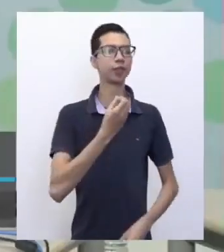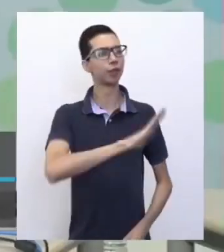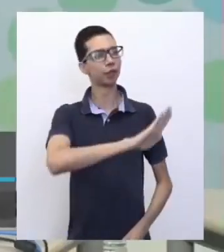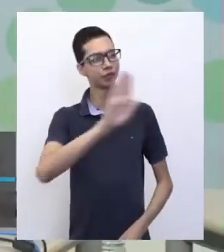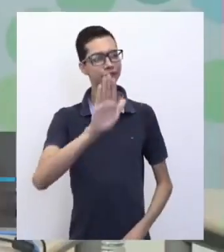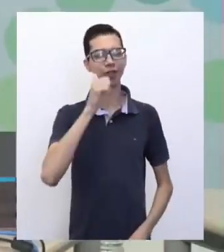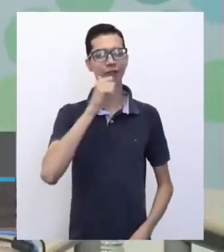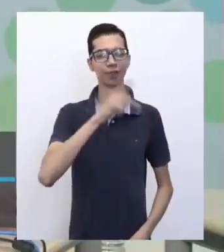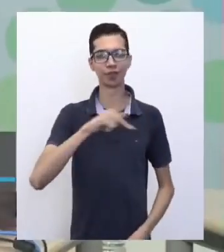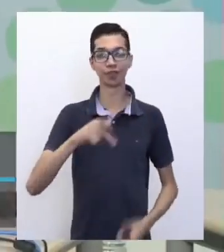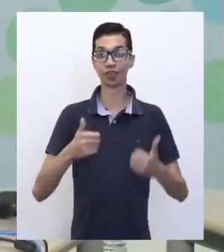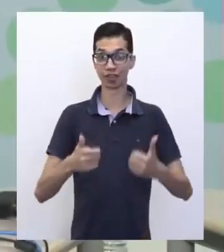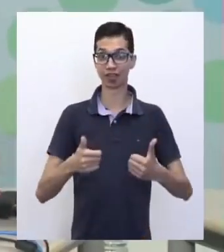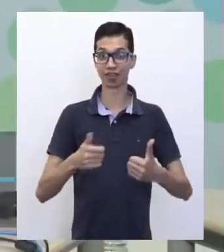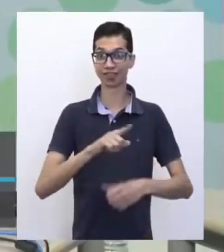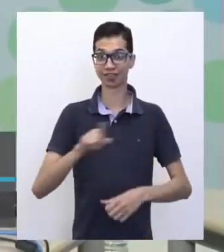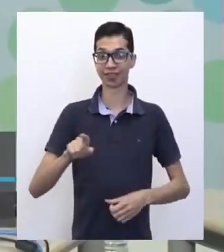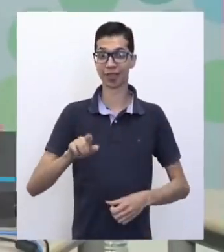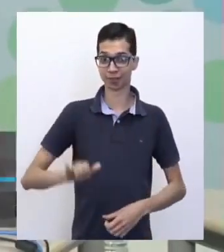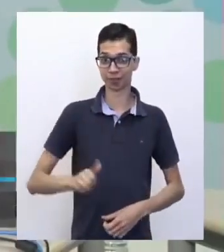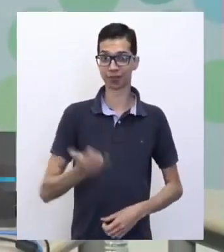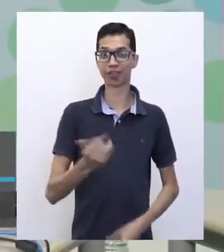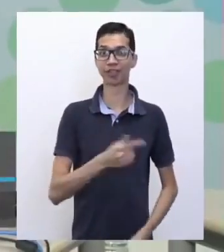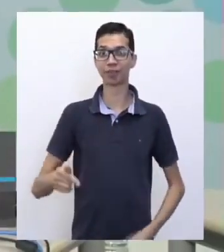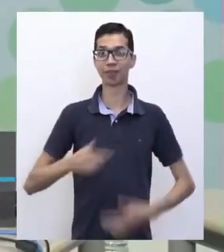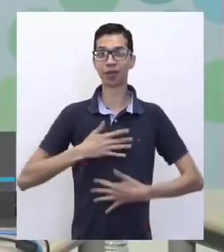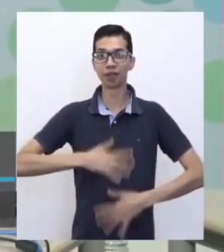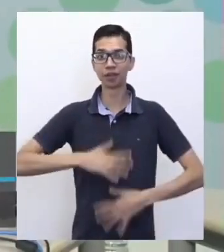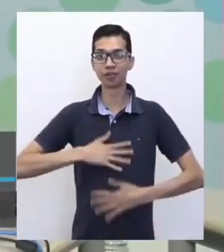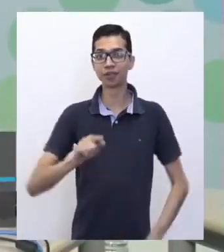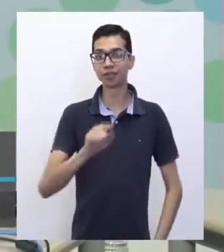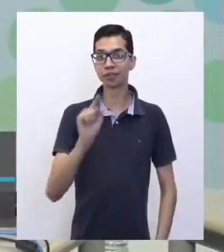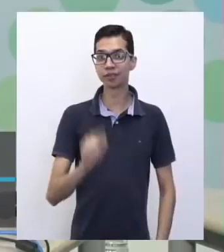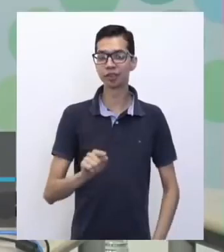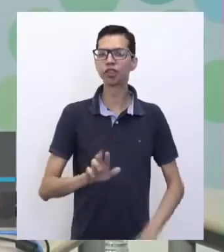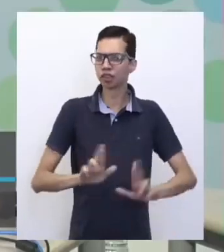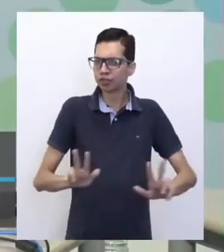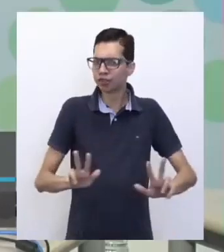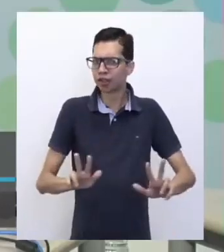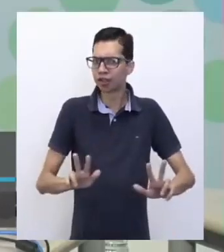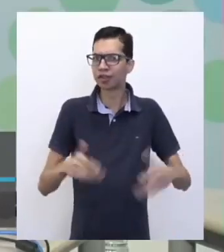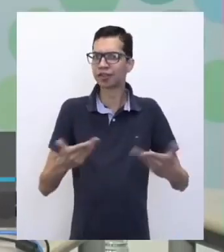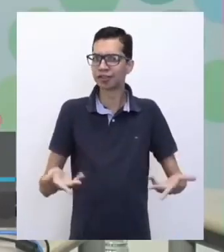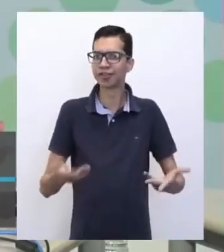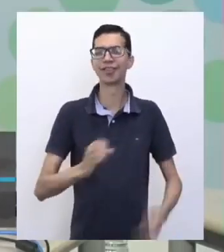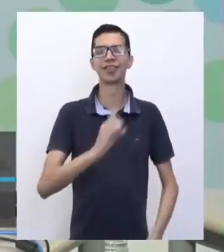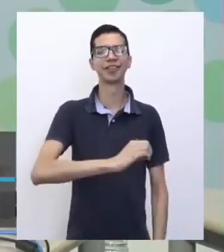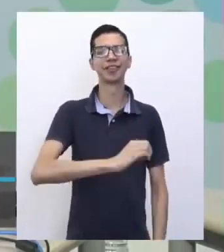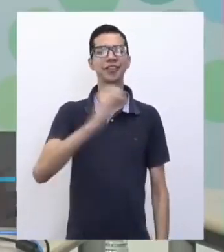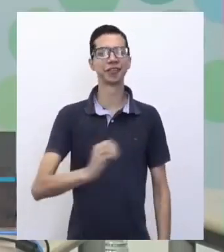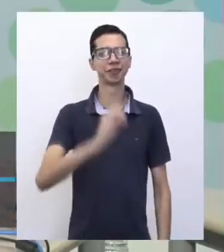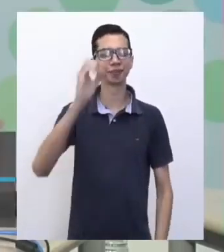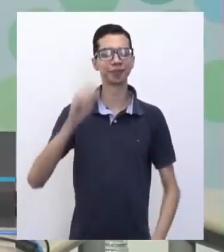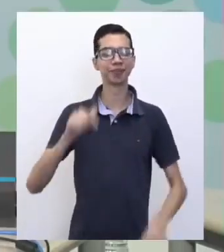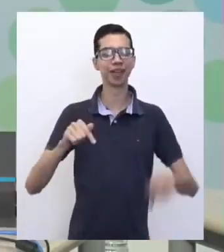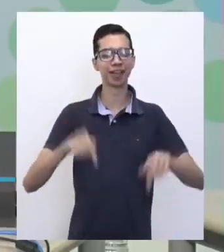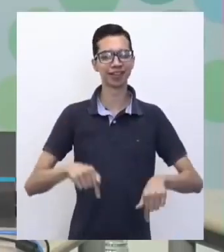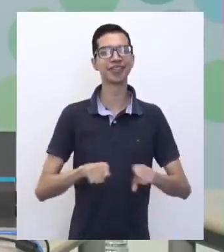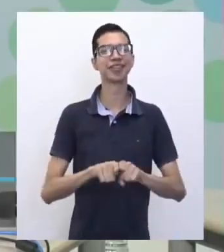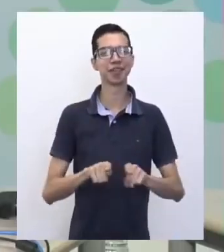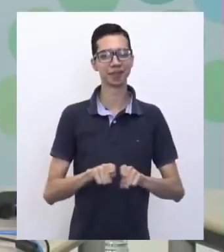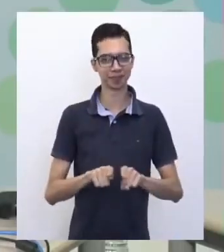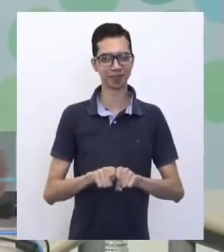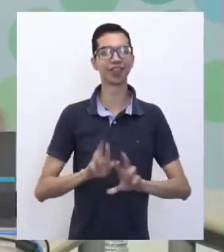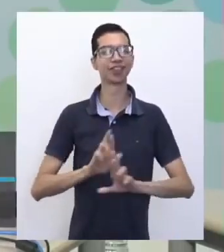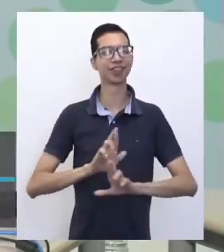aí? Aproveitaram, descansaram, tiveram uma semana diferente, uma semana aqui no Centro de Mídias também diferente, né? Agora